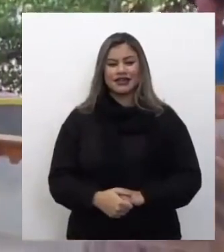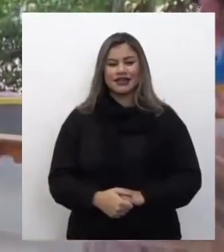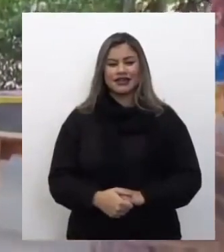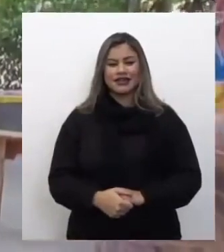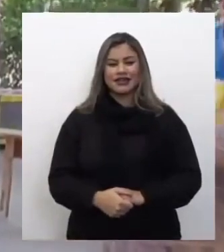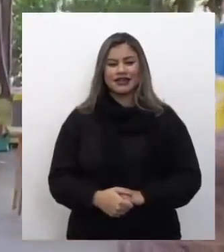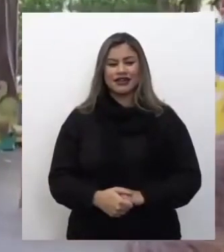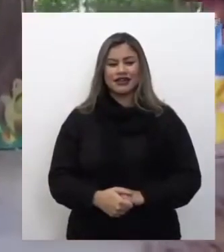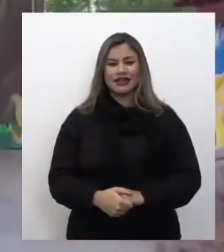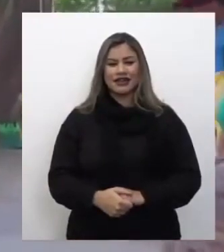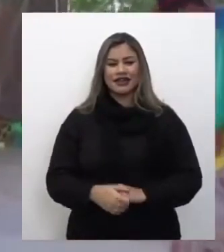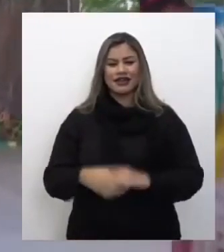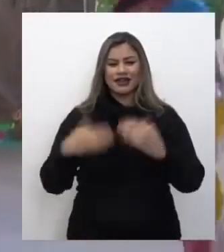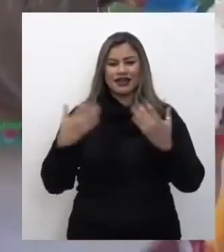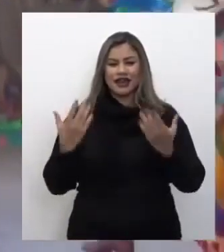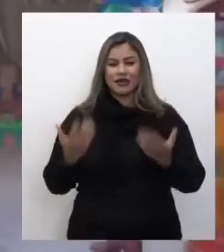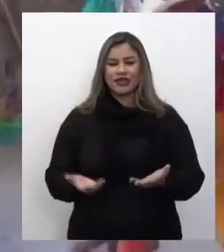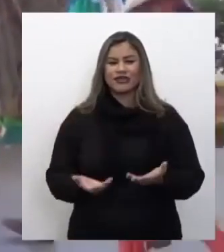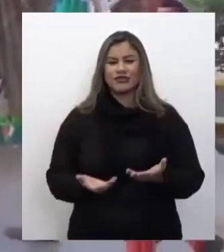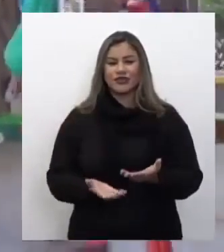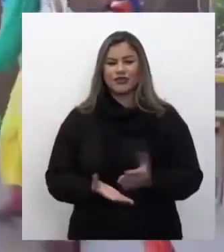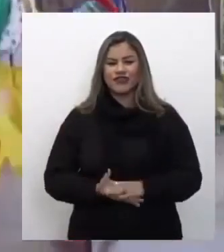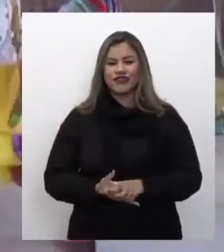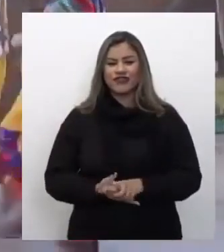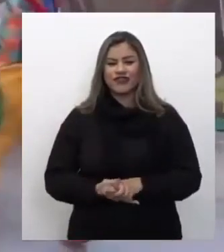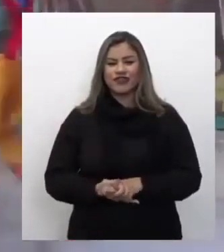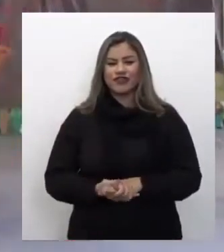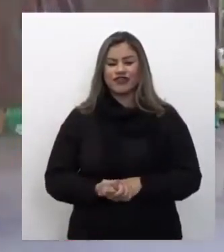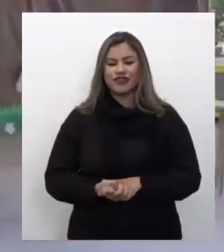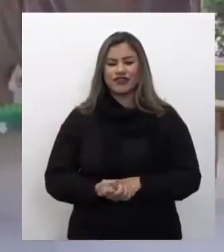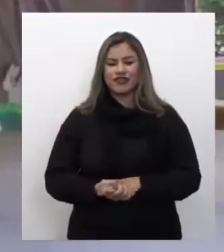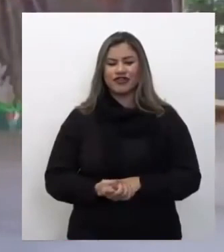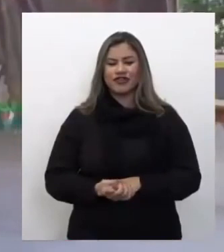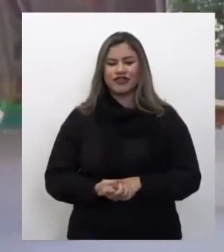Princesa! Não, palhaço, volta!